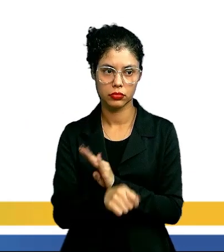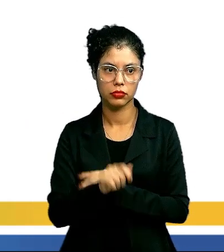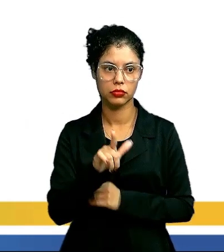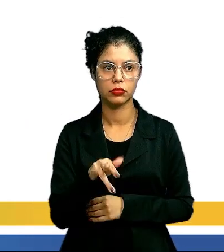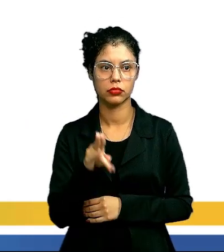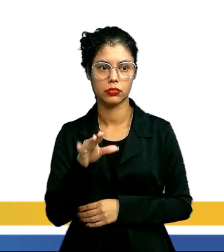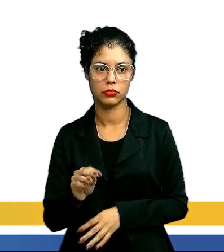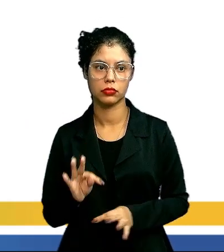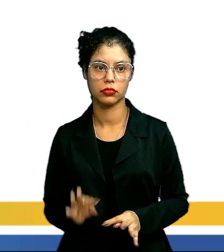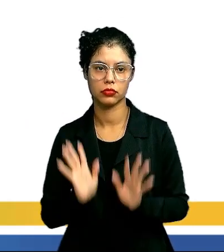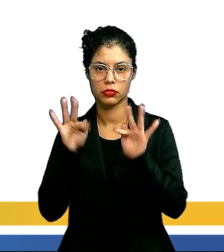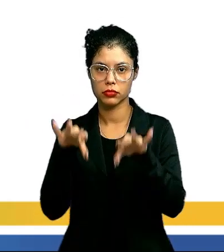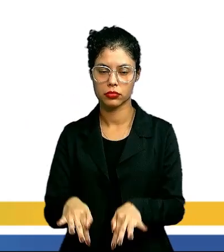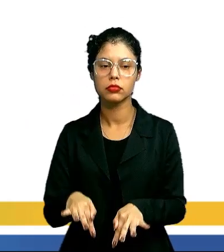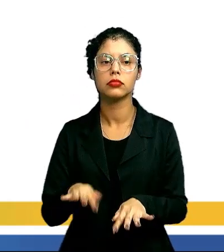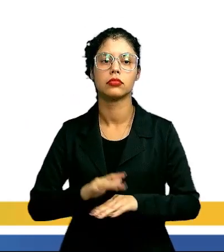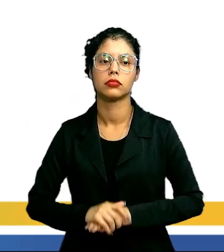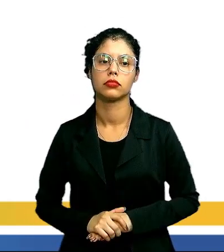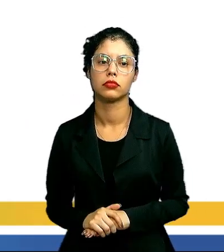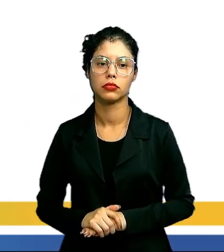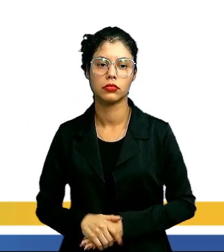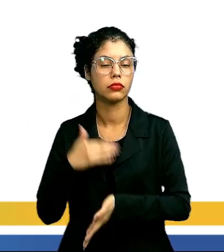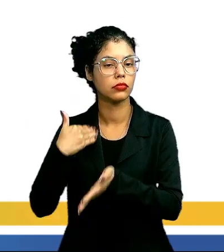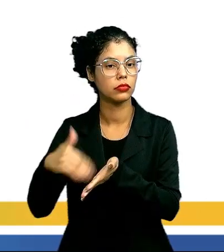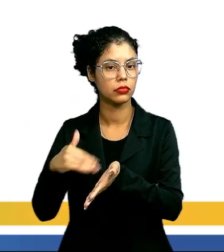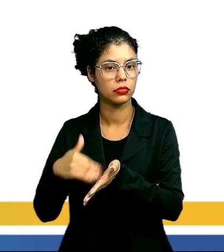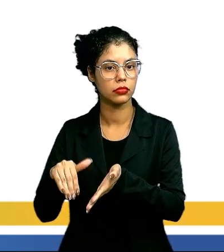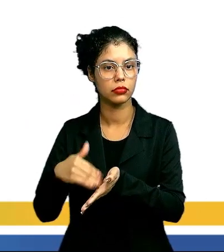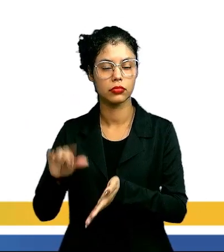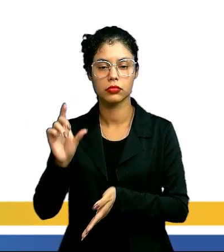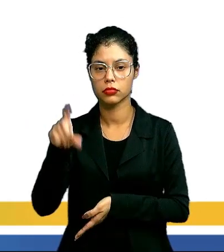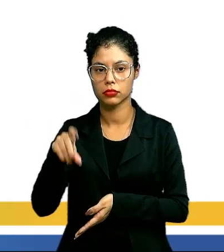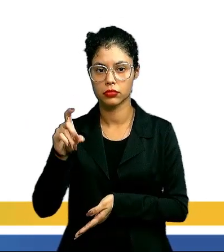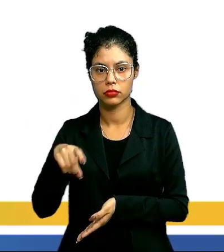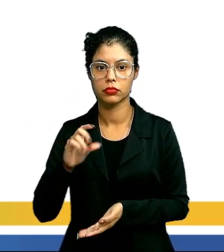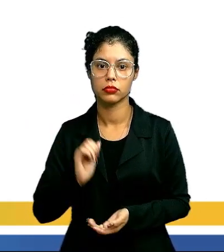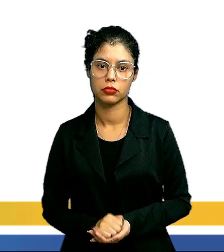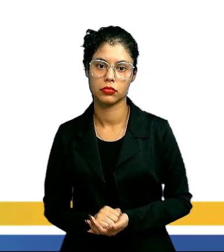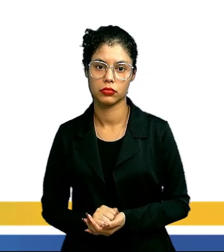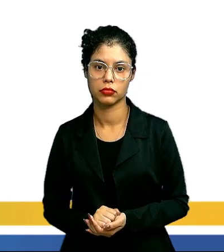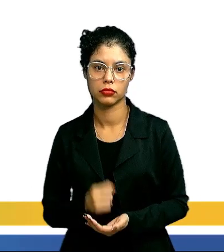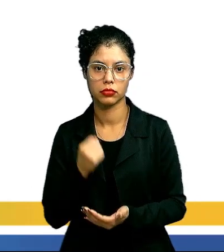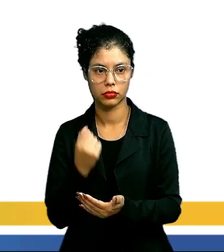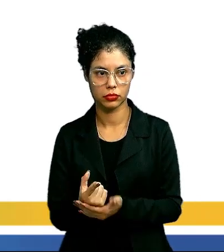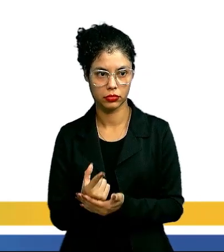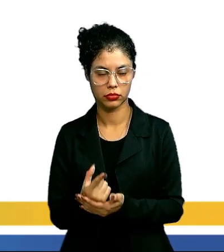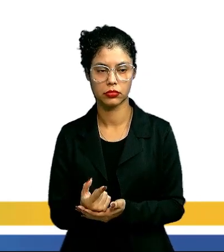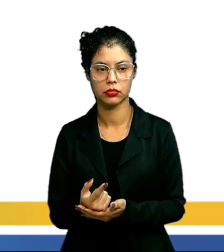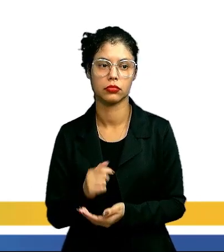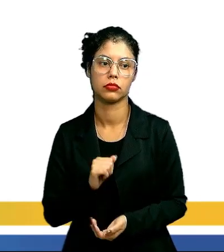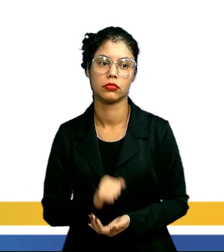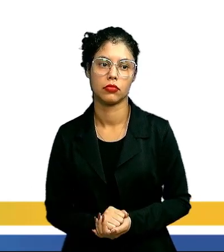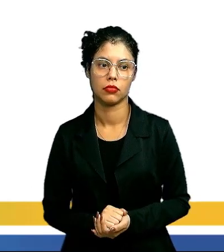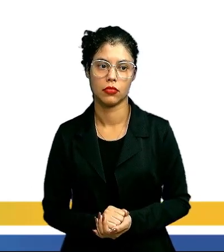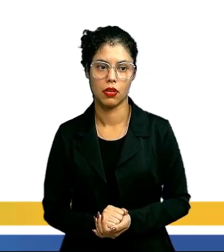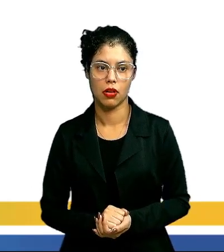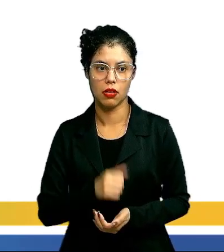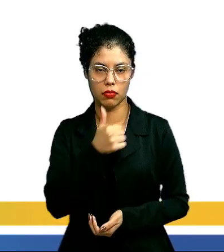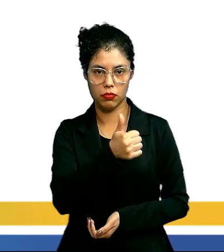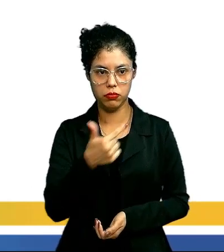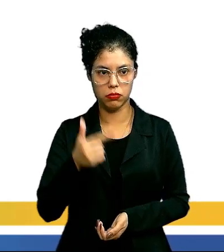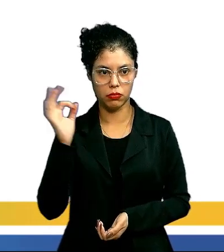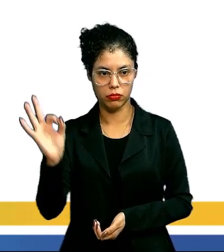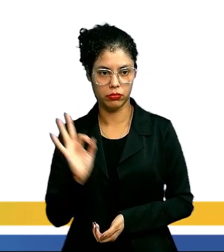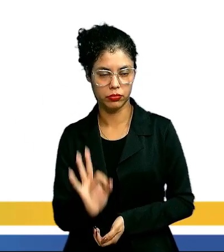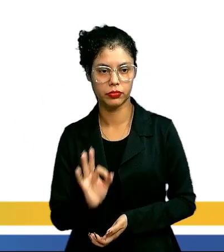do segundo mês liquidaria o seu endividamento se a administradora do cartão de crédito financia compras a taxa